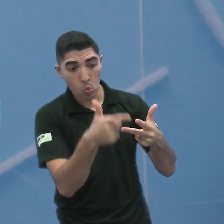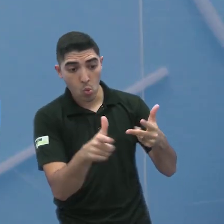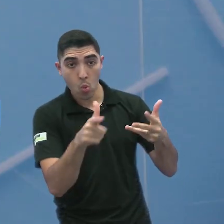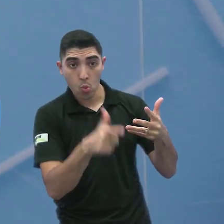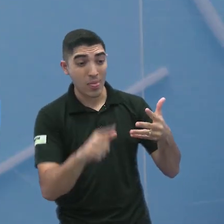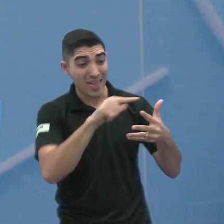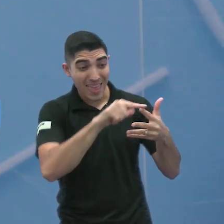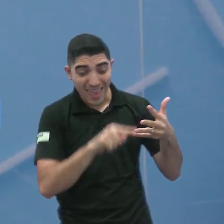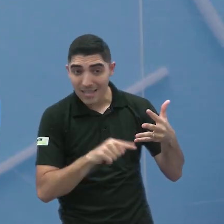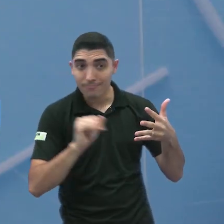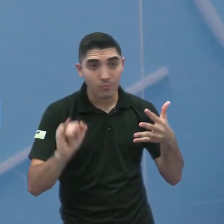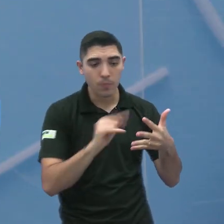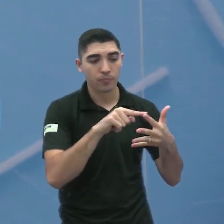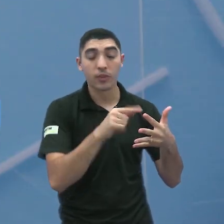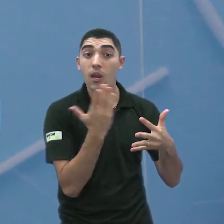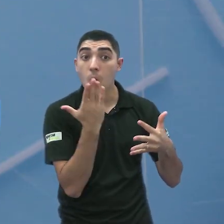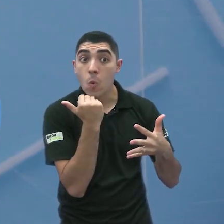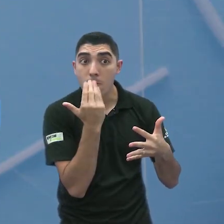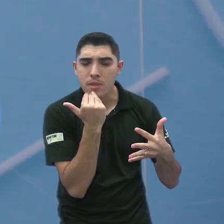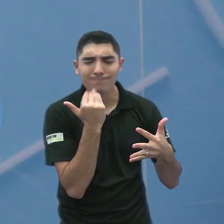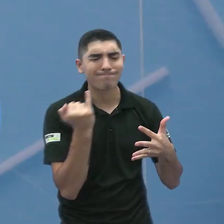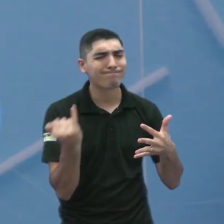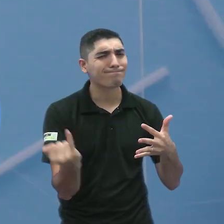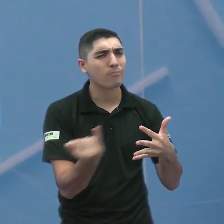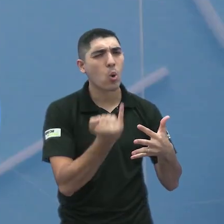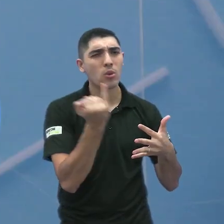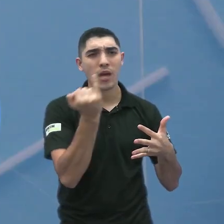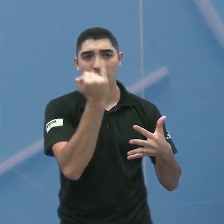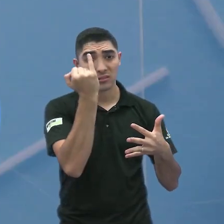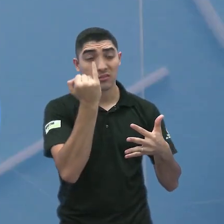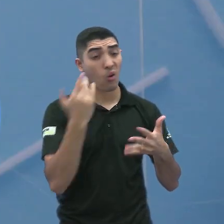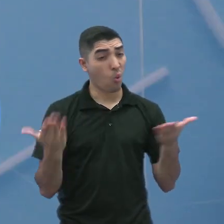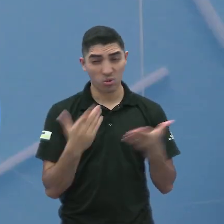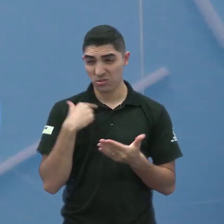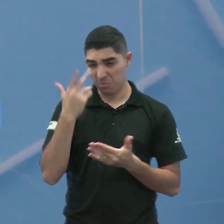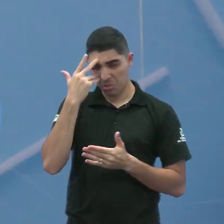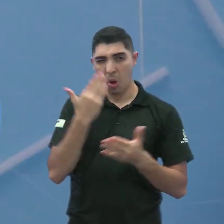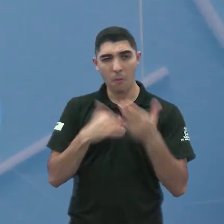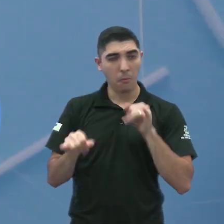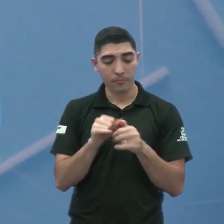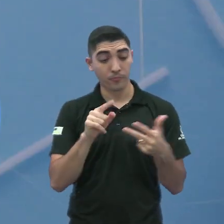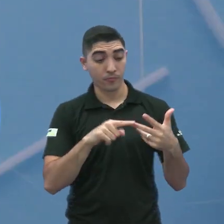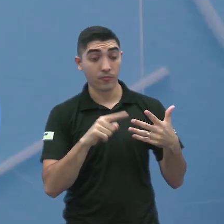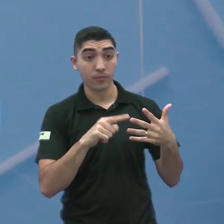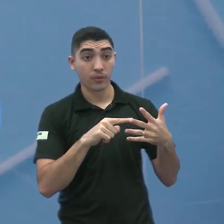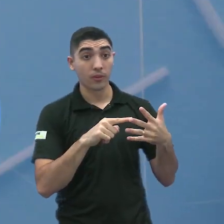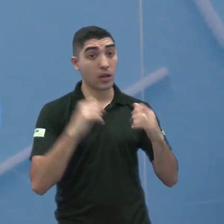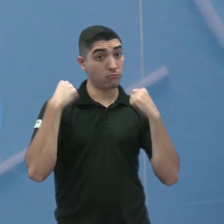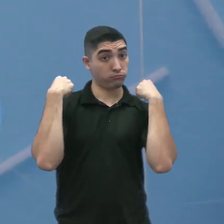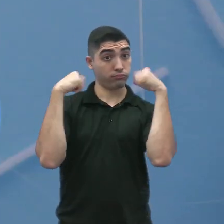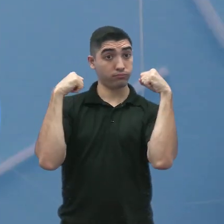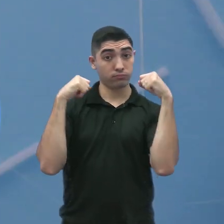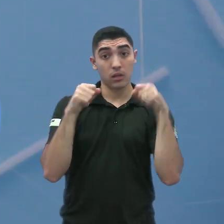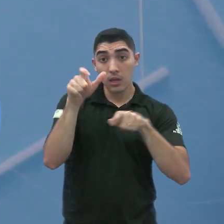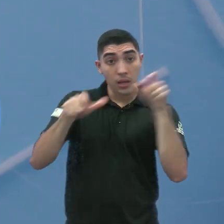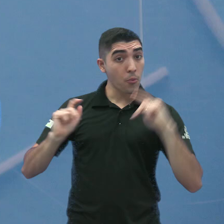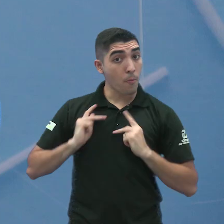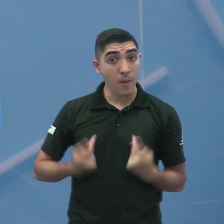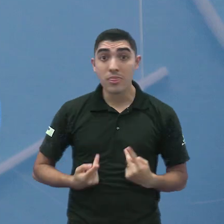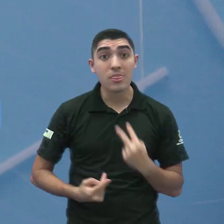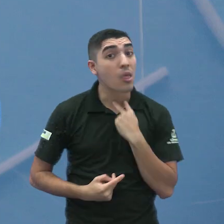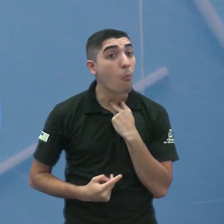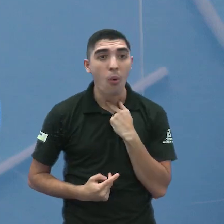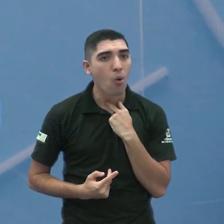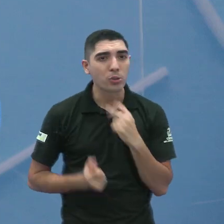já falou. Alimentação, fundamental. A gente come muito mal hoje. A atividade física, o ser humano não foi feito para ficar parado, a gente foi feito